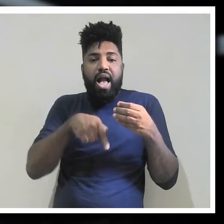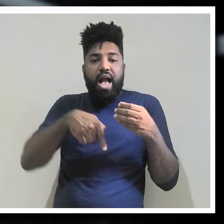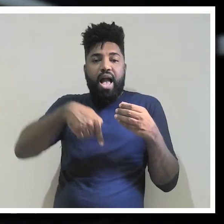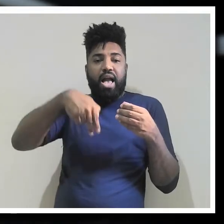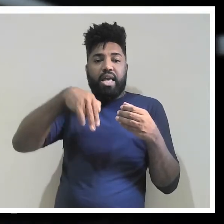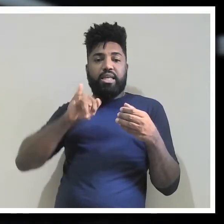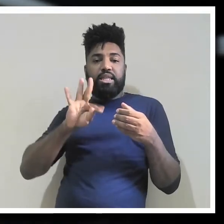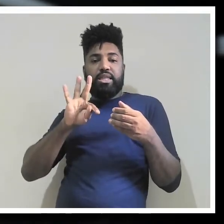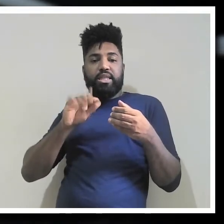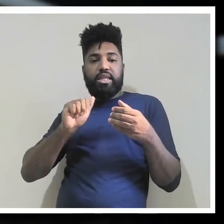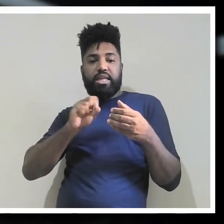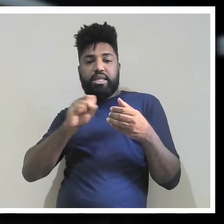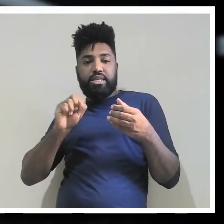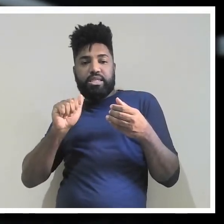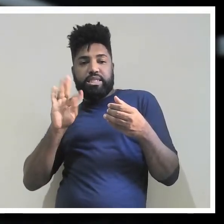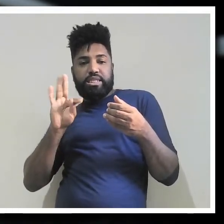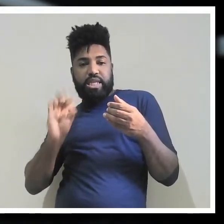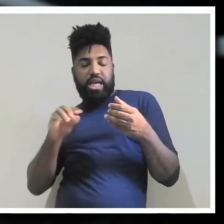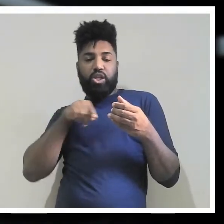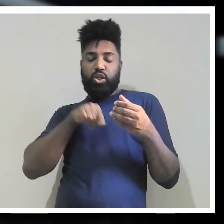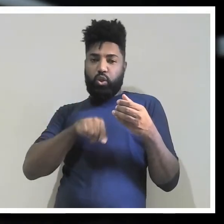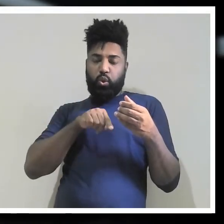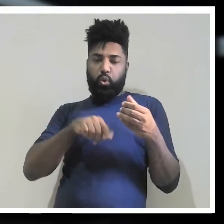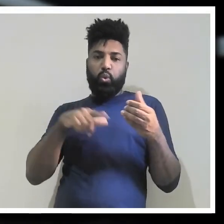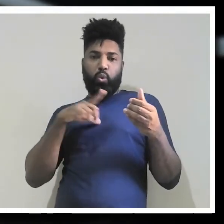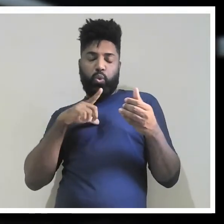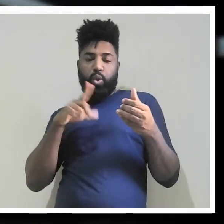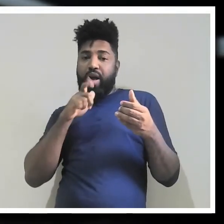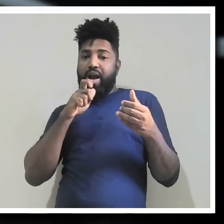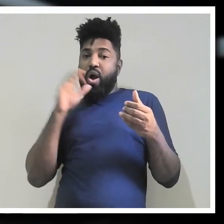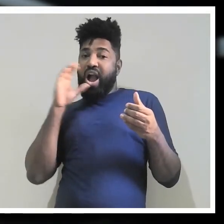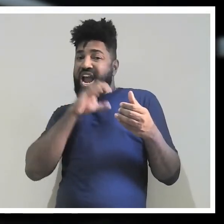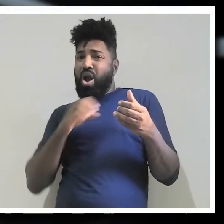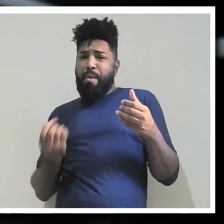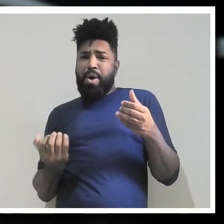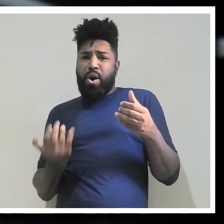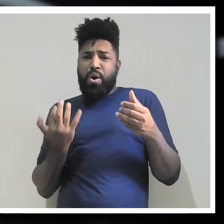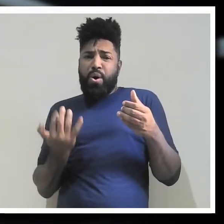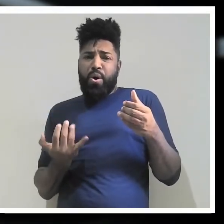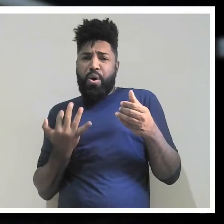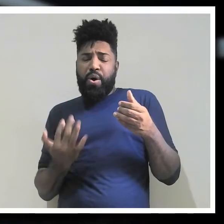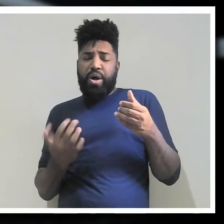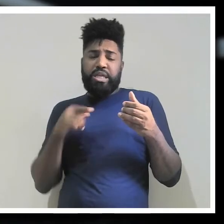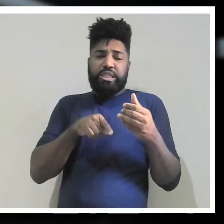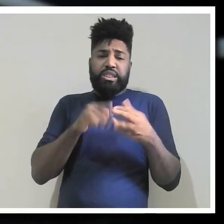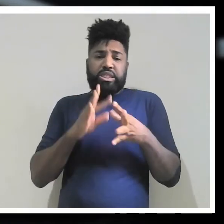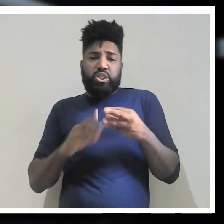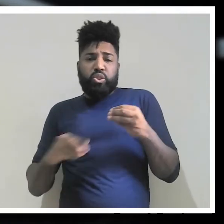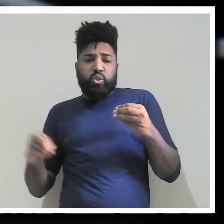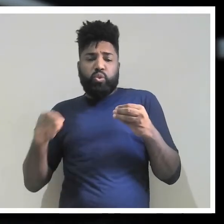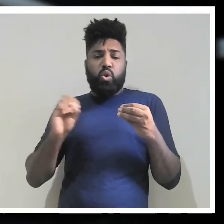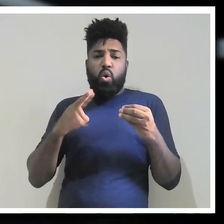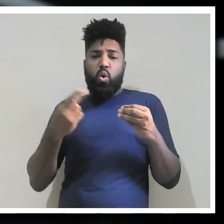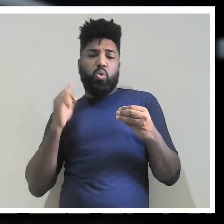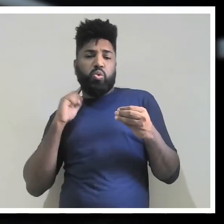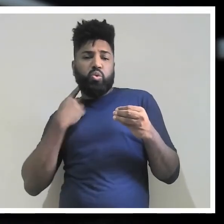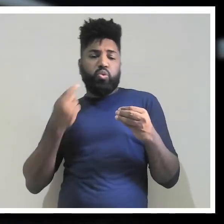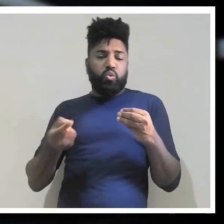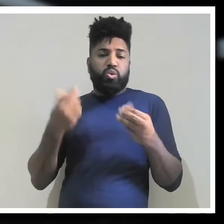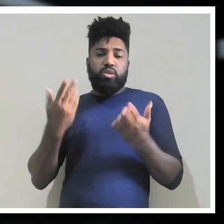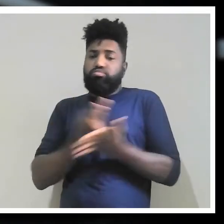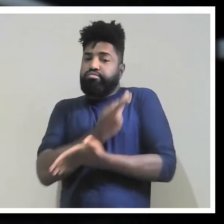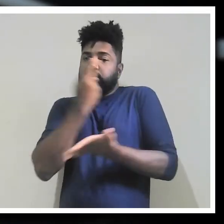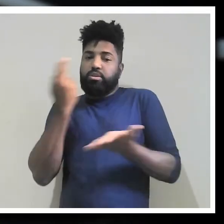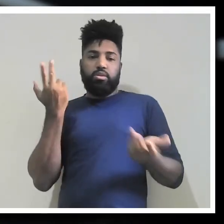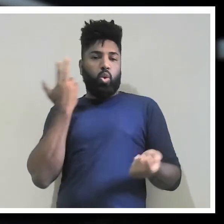em ebulição, se tiver algum outro solvente ou alguma impureza na água também, isso acontece e em geral é bem comum. Olha, depois